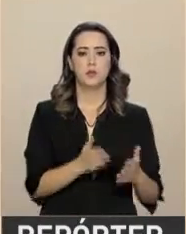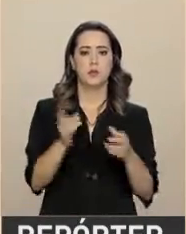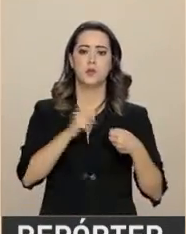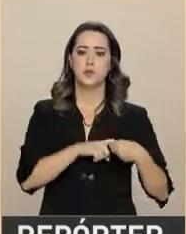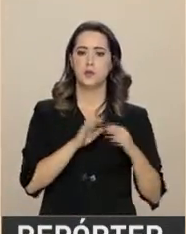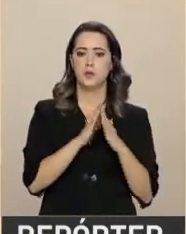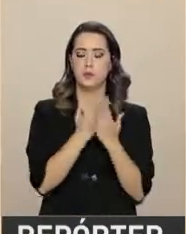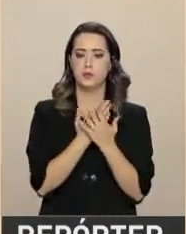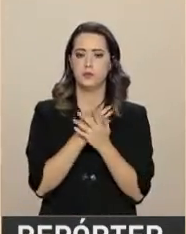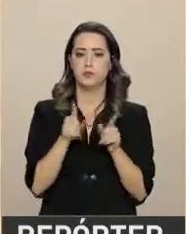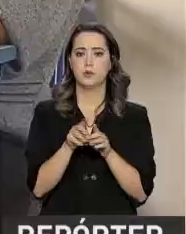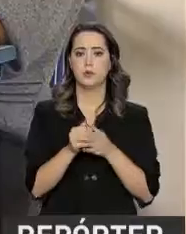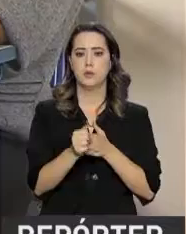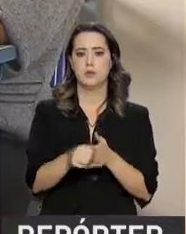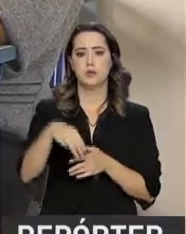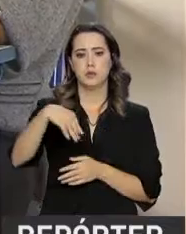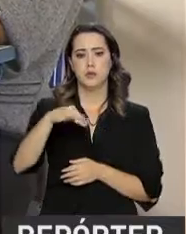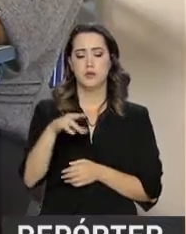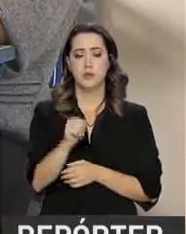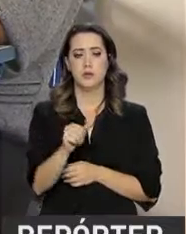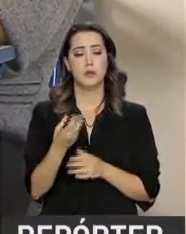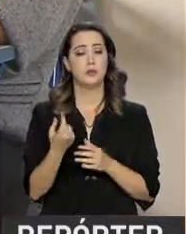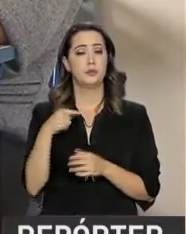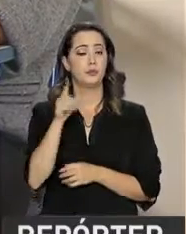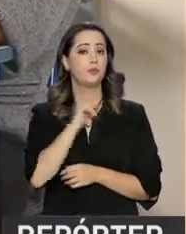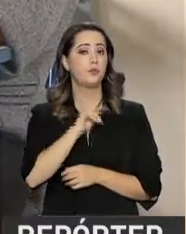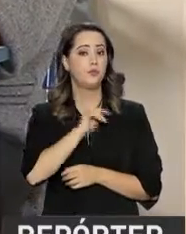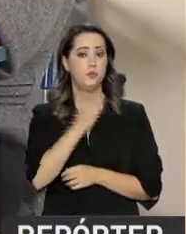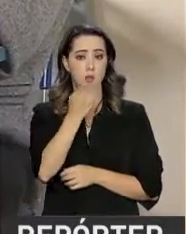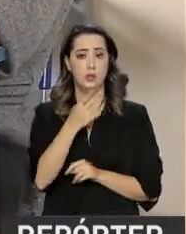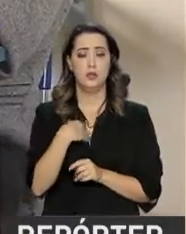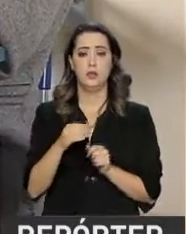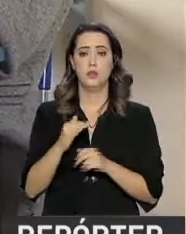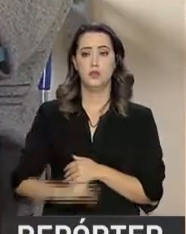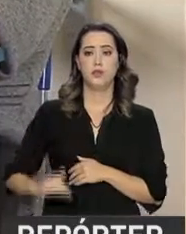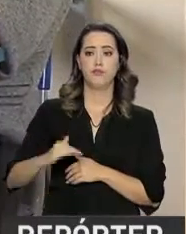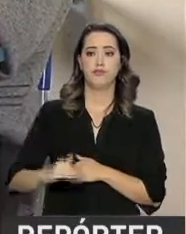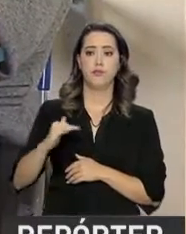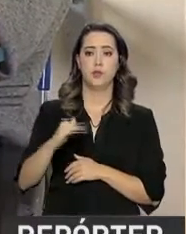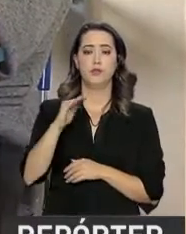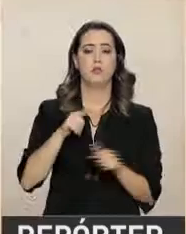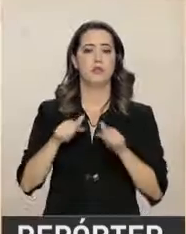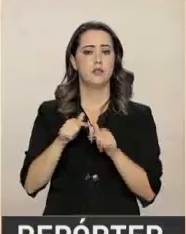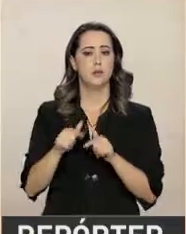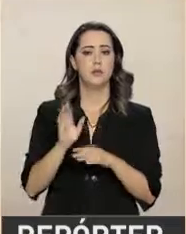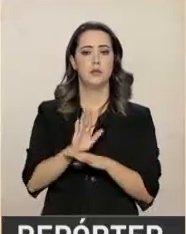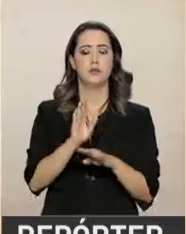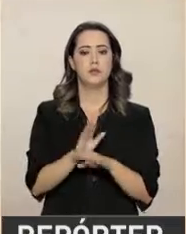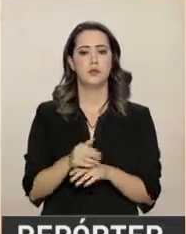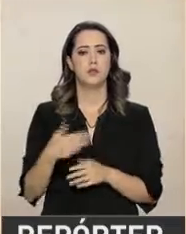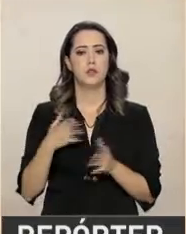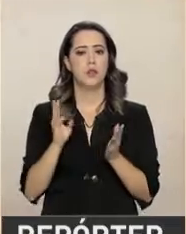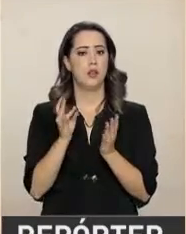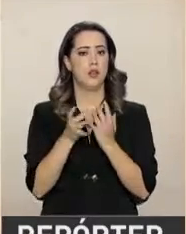à escola também é seguido por maria criada no interior de minas gerais ela passou a infância trabalhando para ajudar os pais casou-se aos